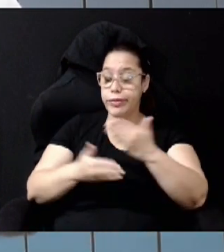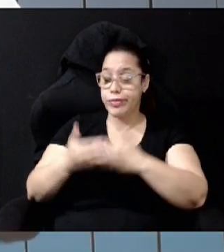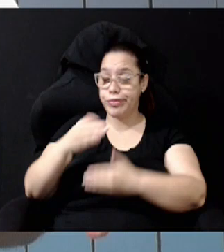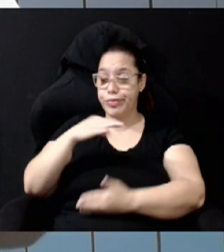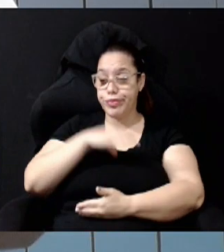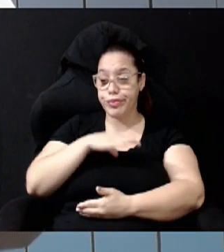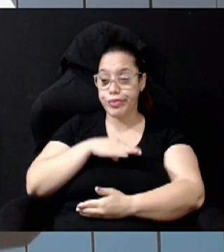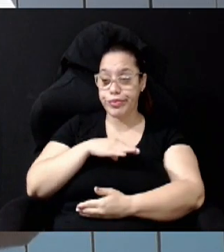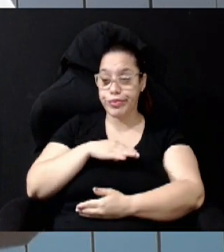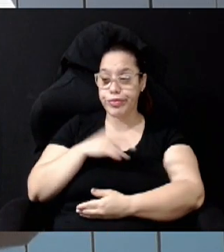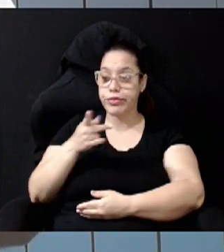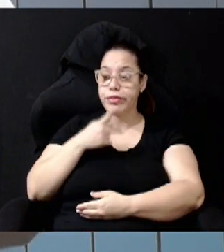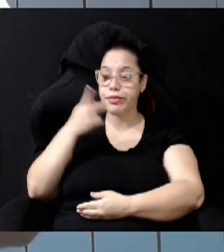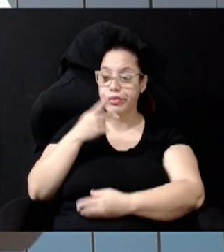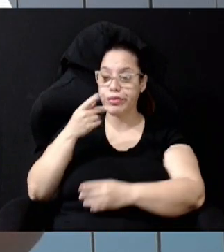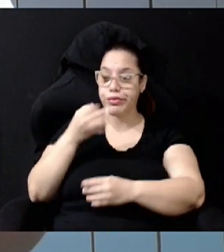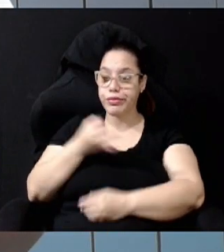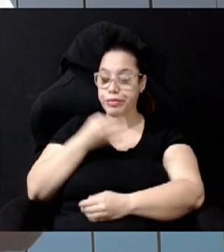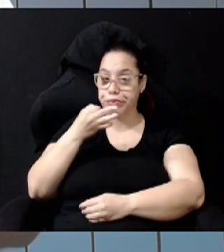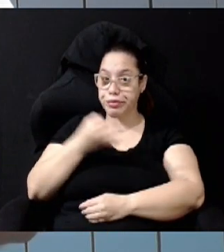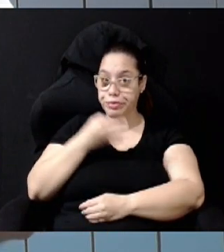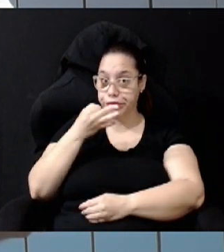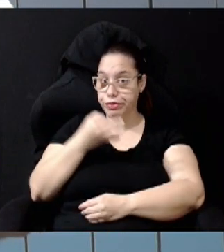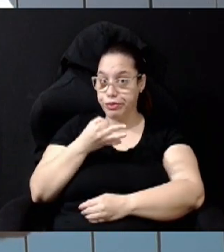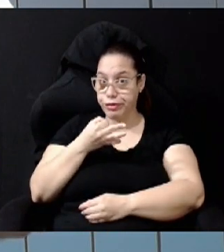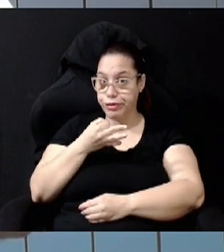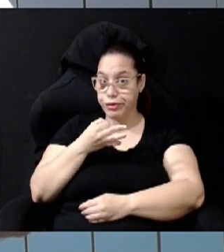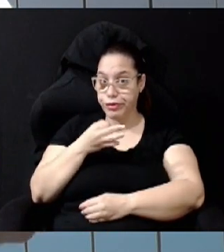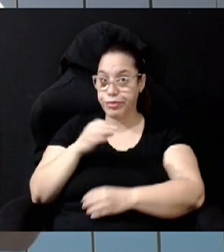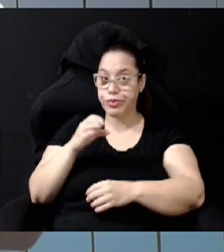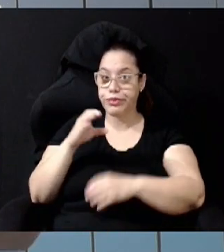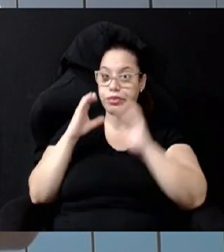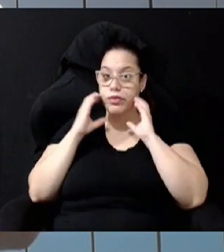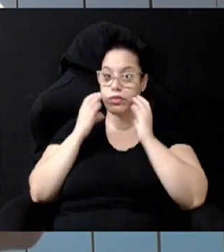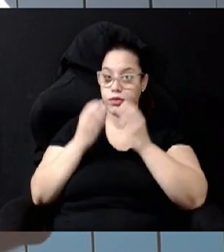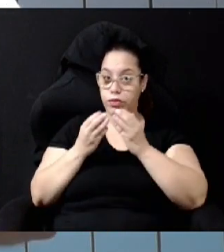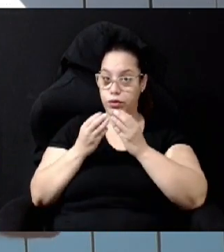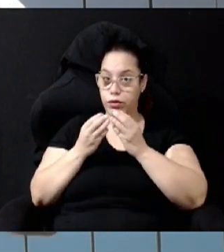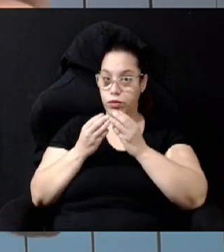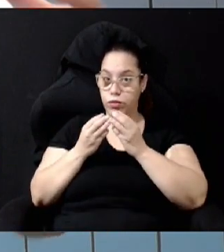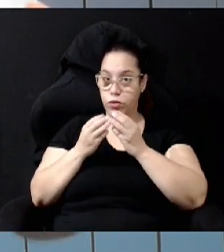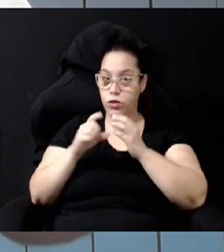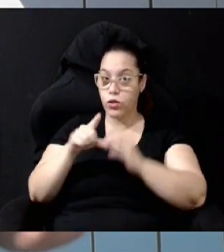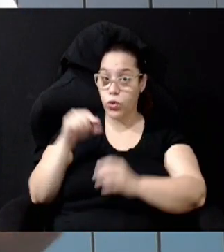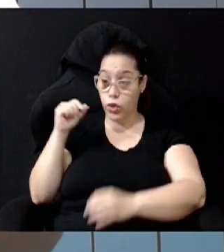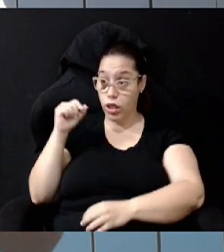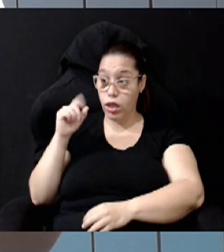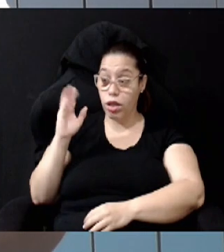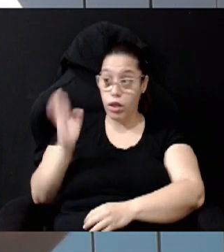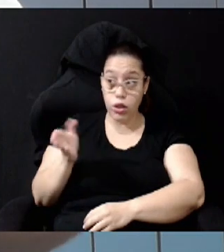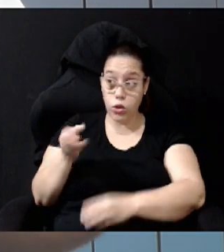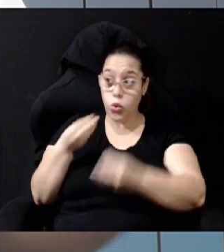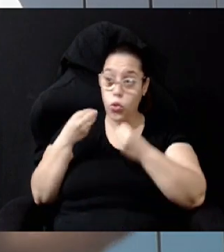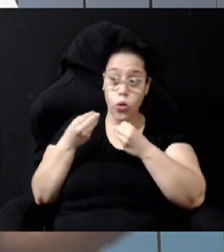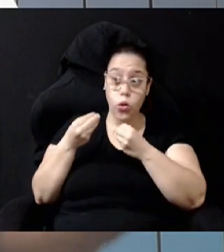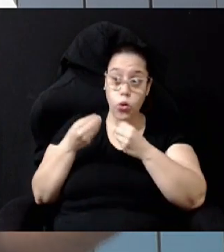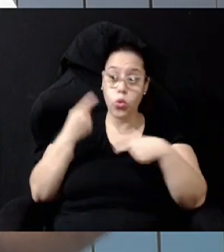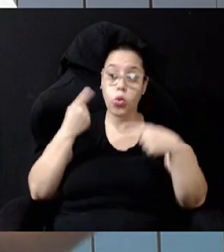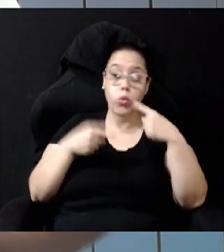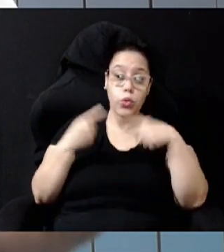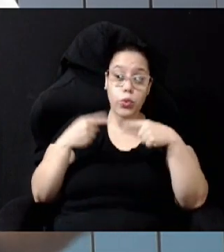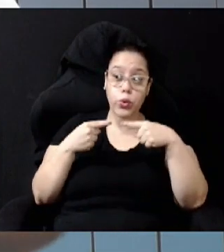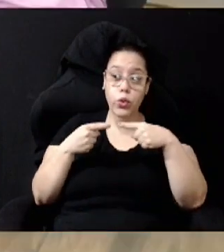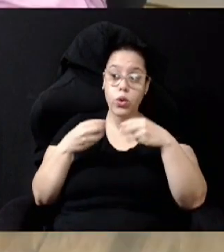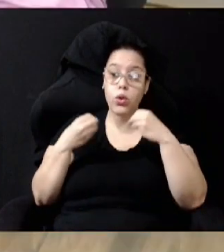comentário na conferência. Saiu isso, como é que isso vem sendo discutido, como é que